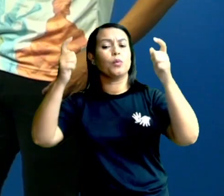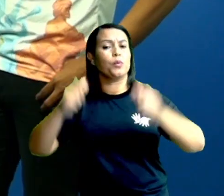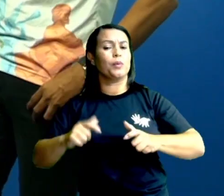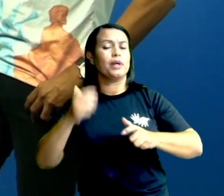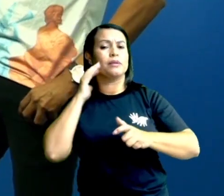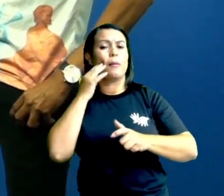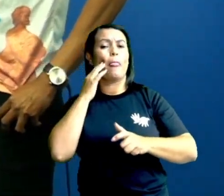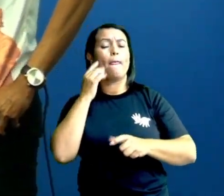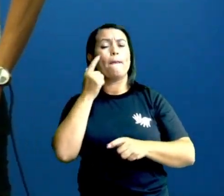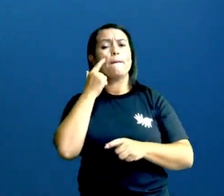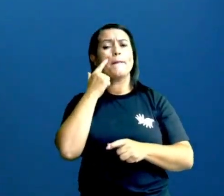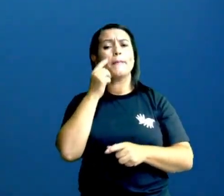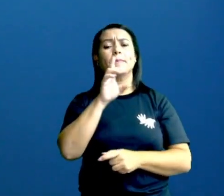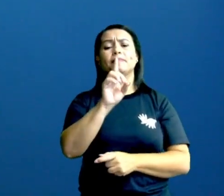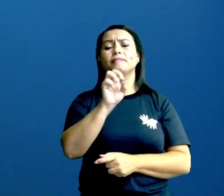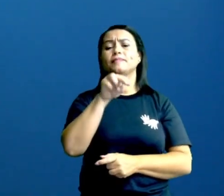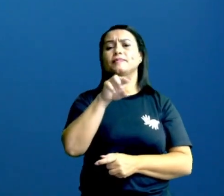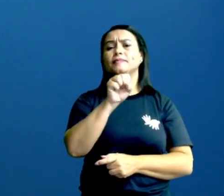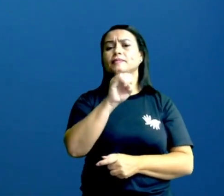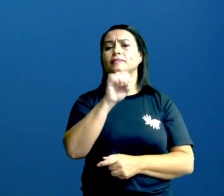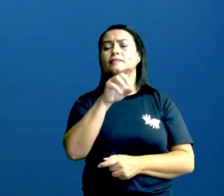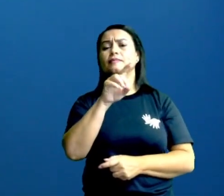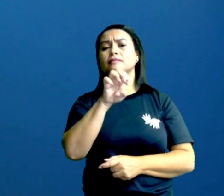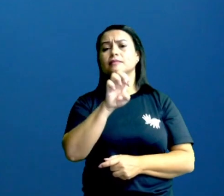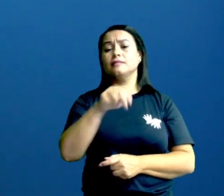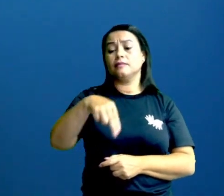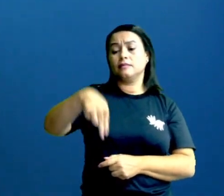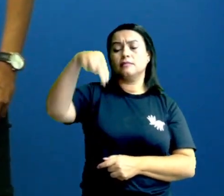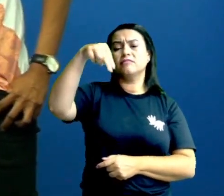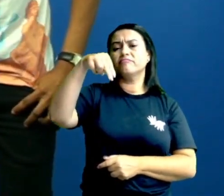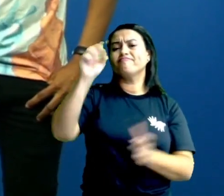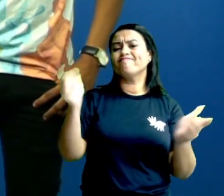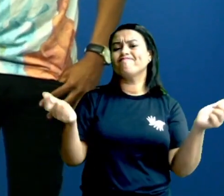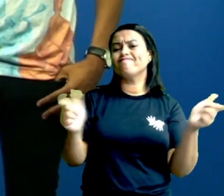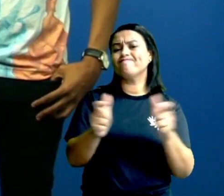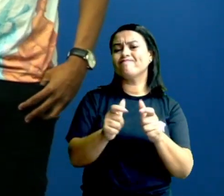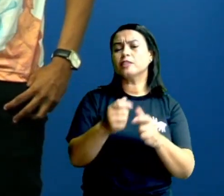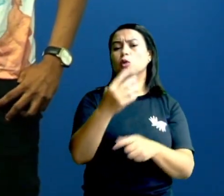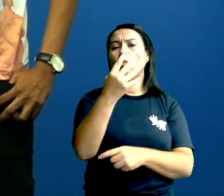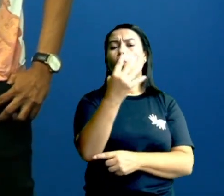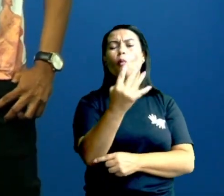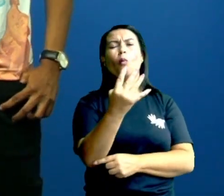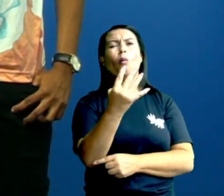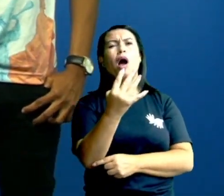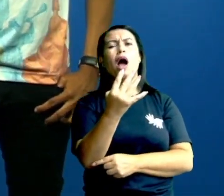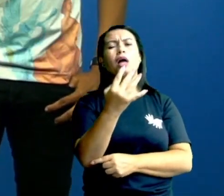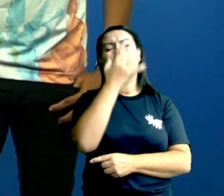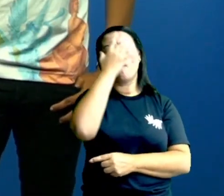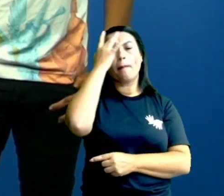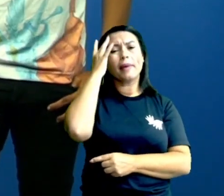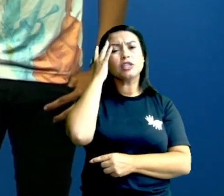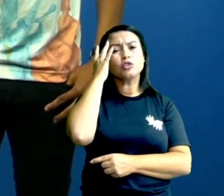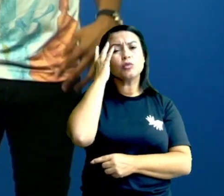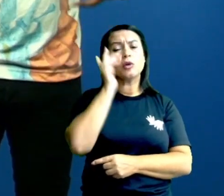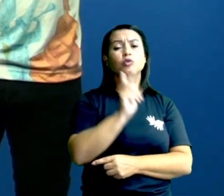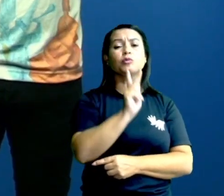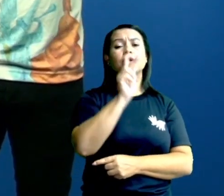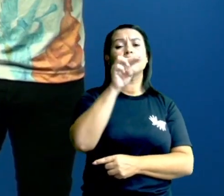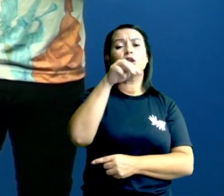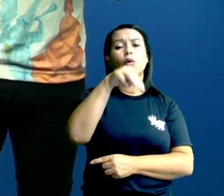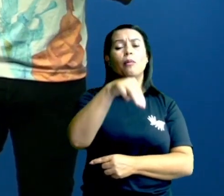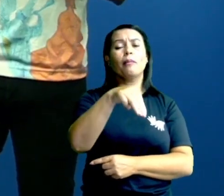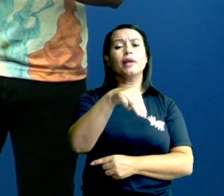determinado lugar então a densidade demográfica da Região Norte é muito baixa é de cerca de quatro habitantes por quilômetro quadrado